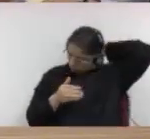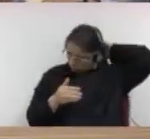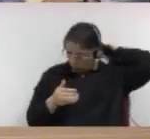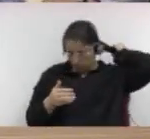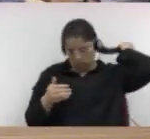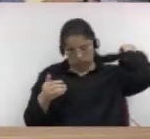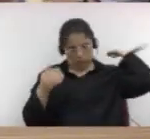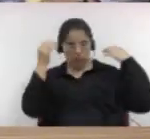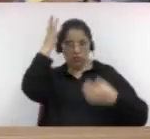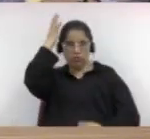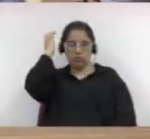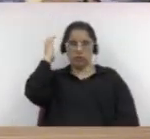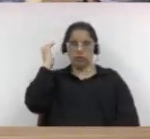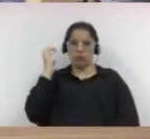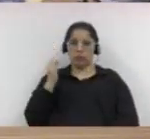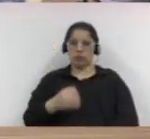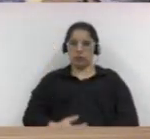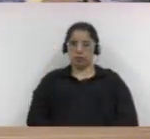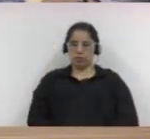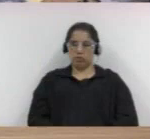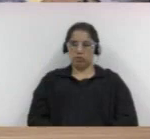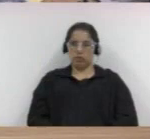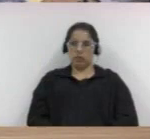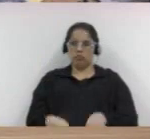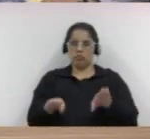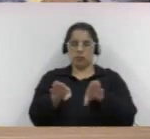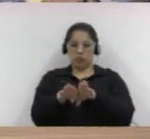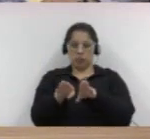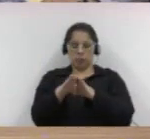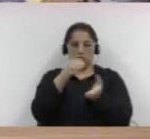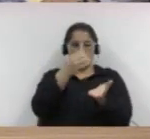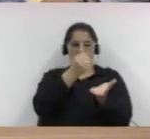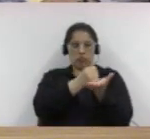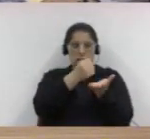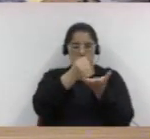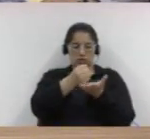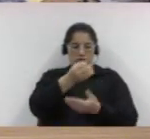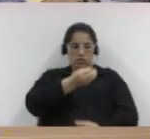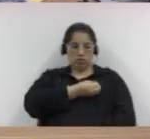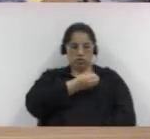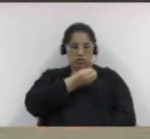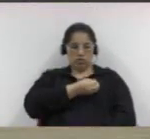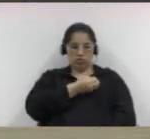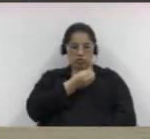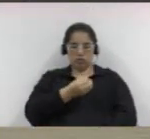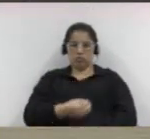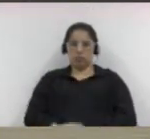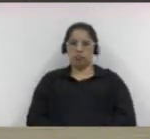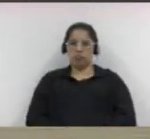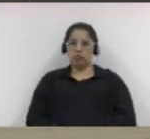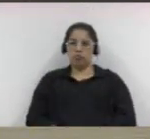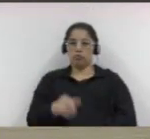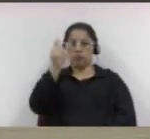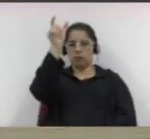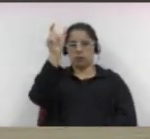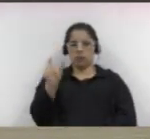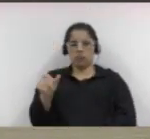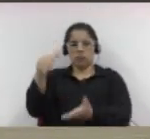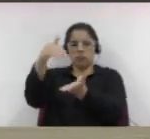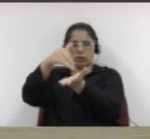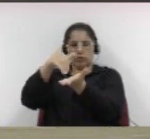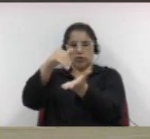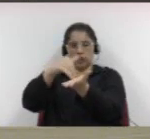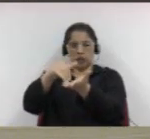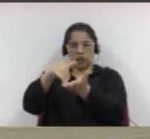de ordem da vereadora Lubogo. Também só para registrar a presença do Alquermes Valvassori, secretário do